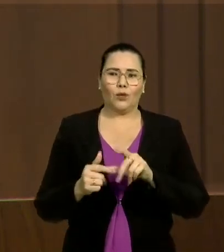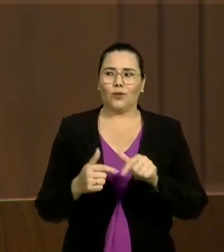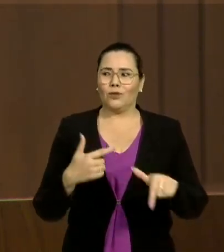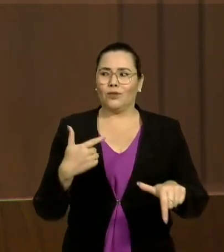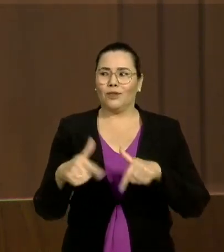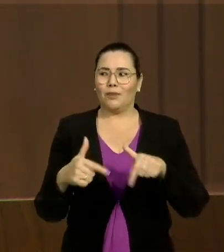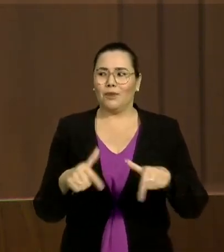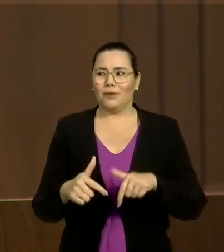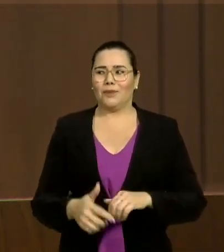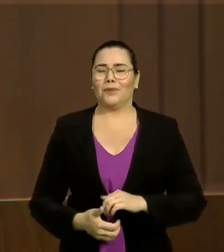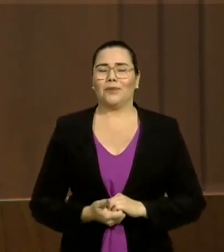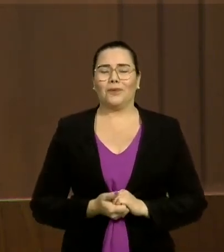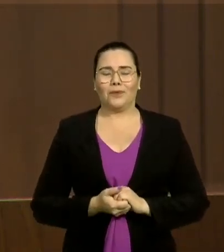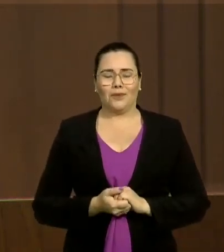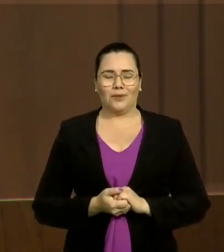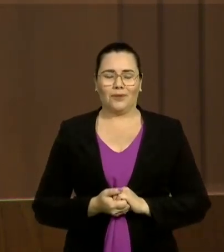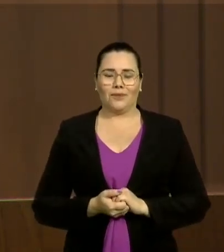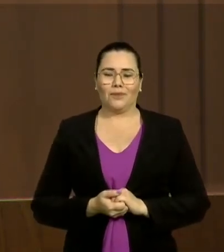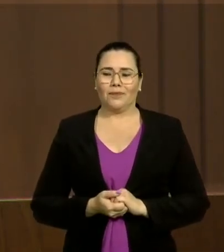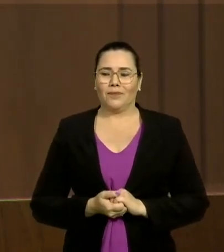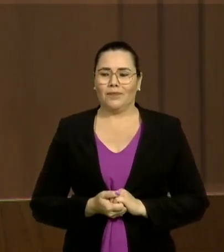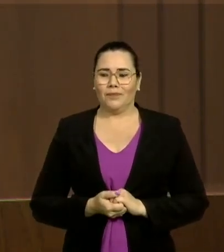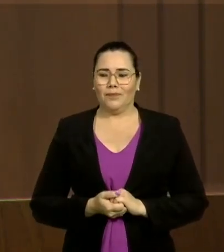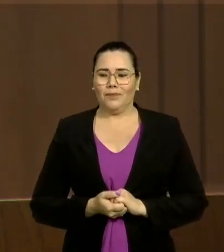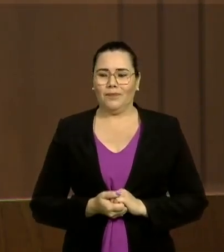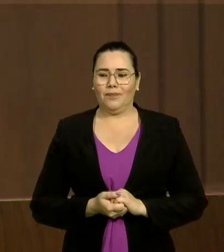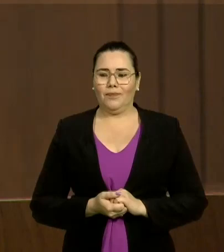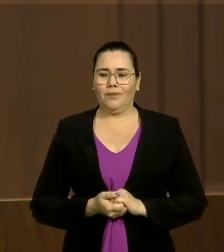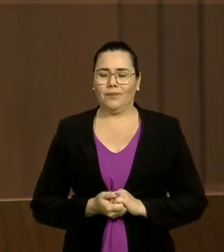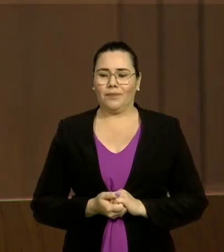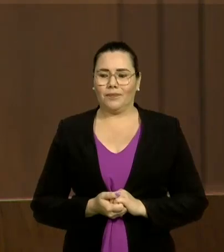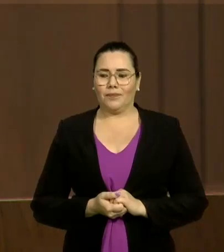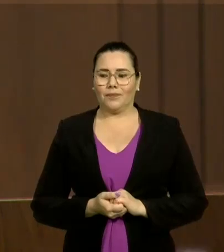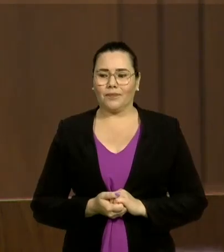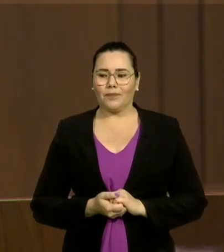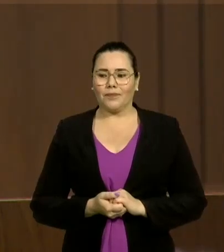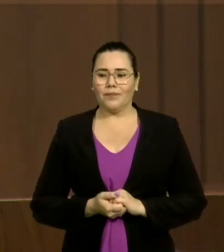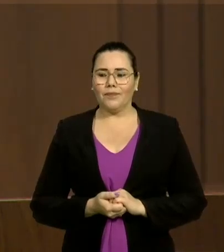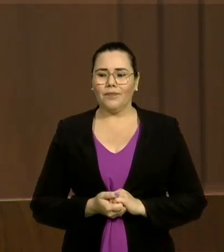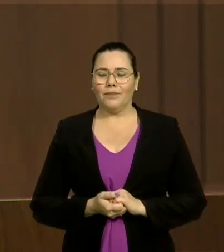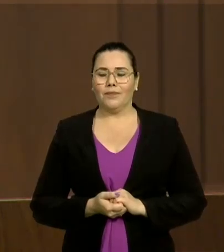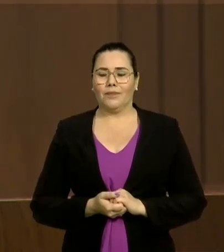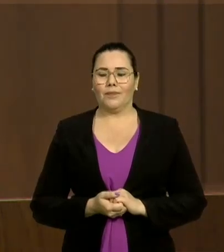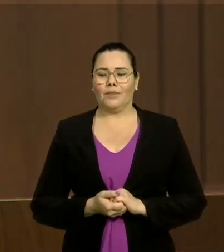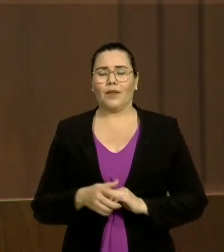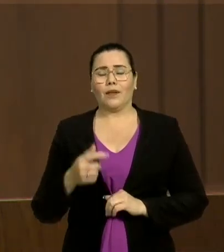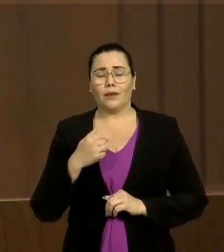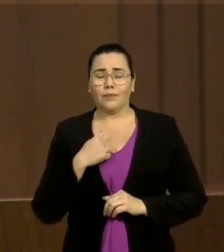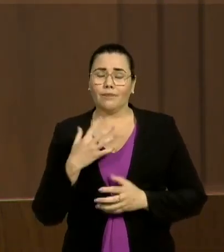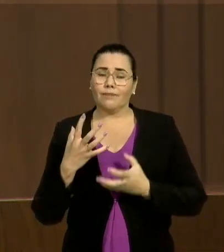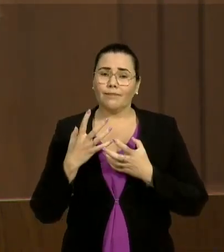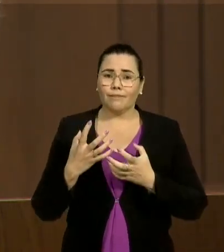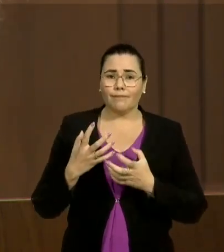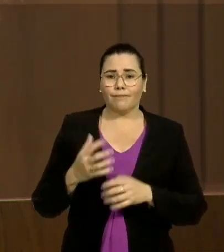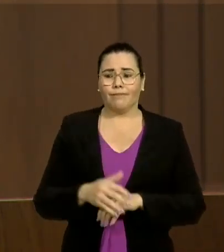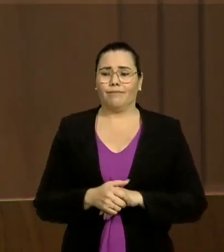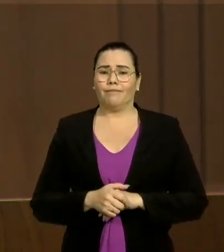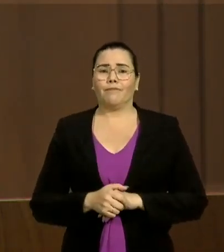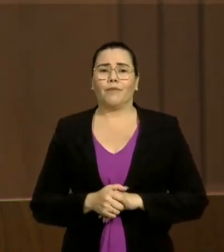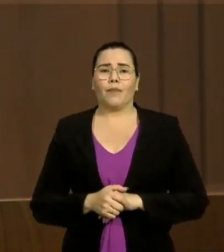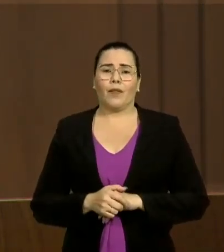casa, todos os nossos ouvintes. Gostaria de vir aqui falar um pouco